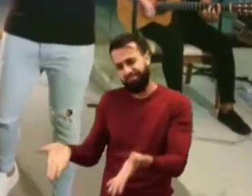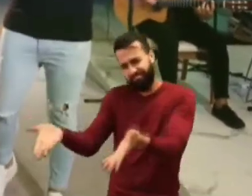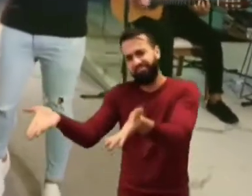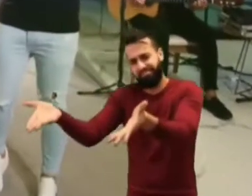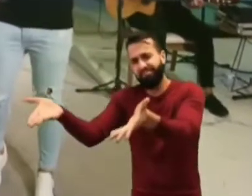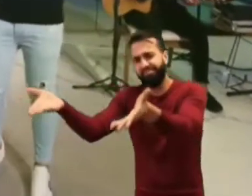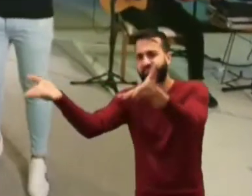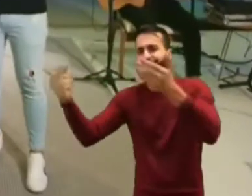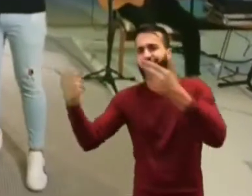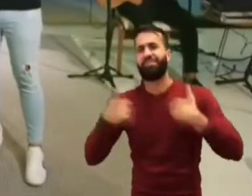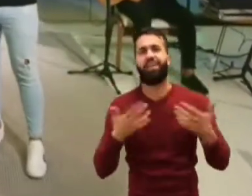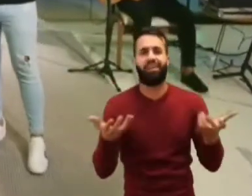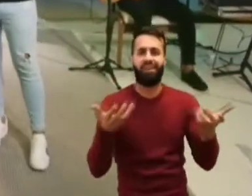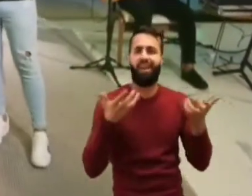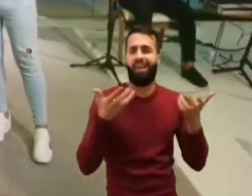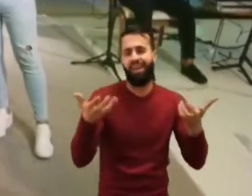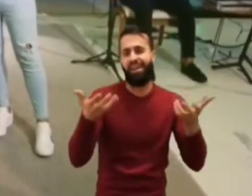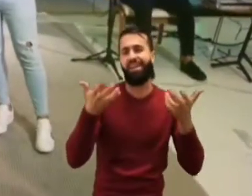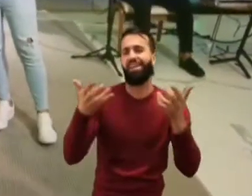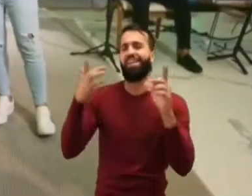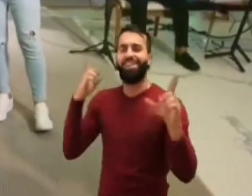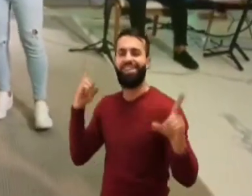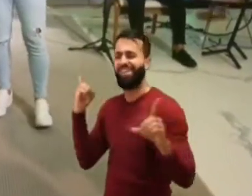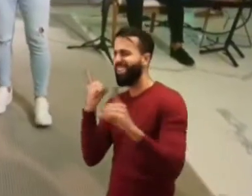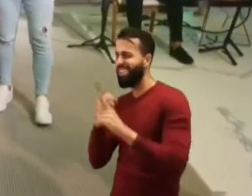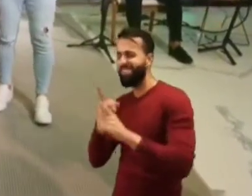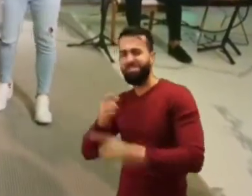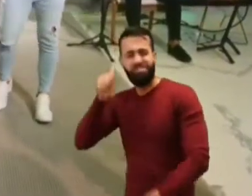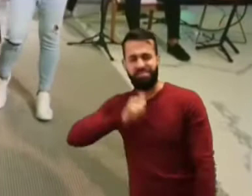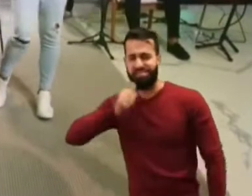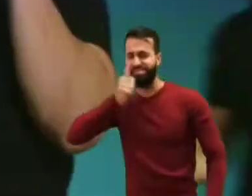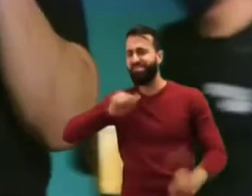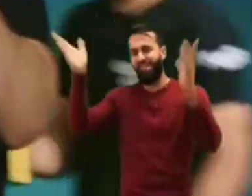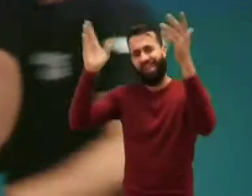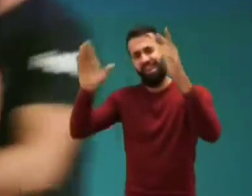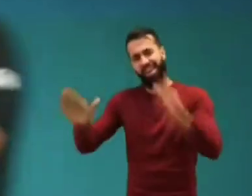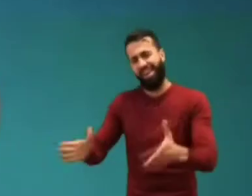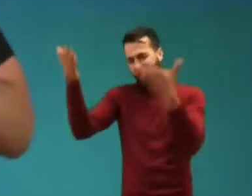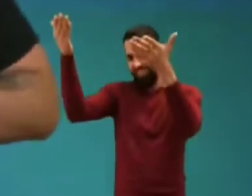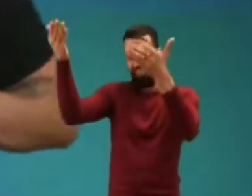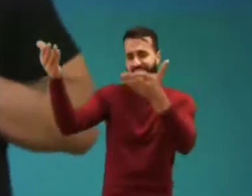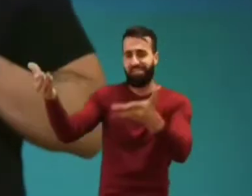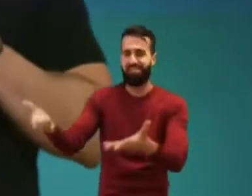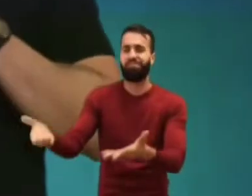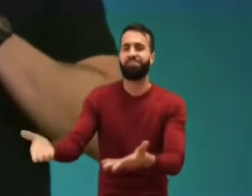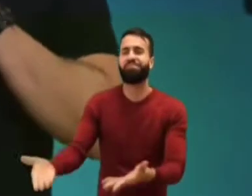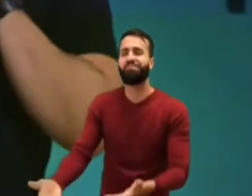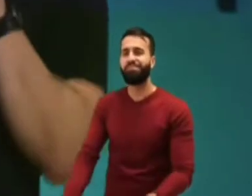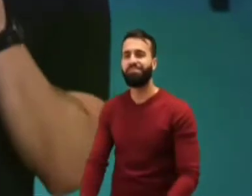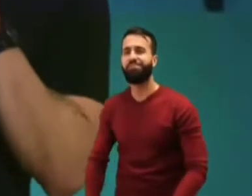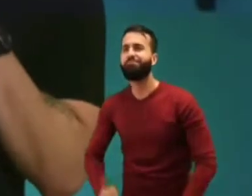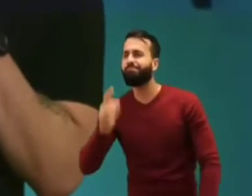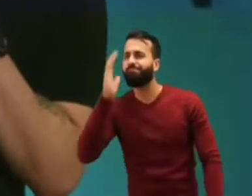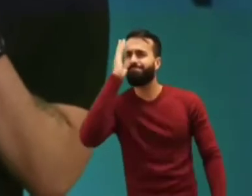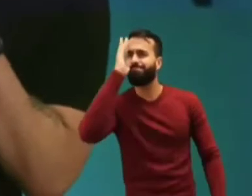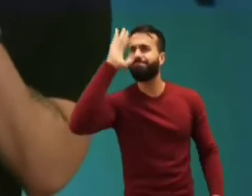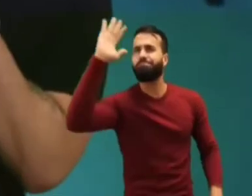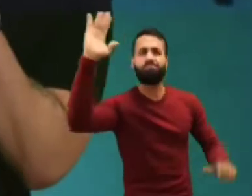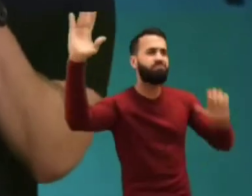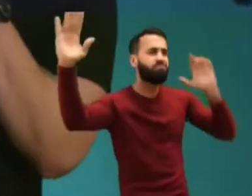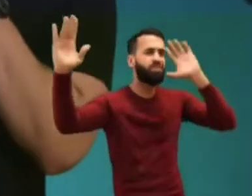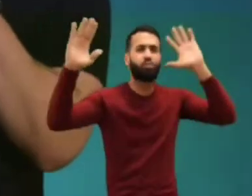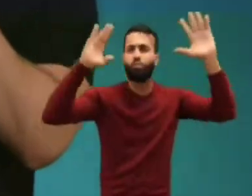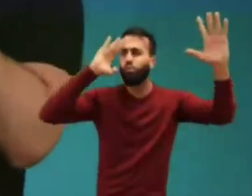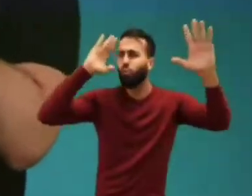e encontrar a minha estrela perdida. Só um